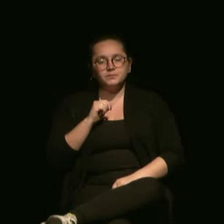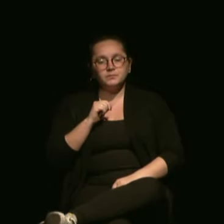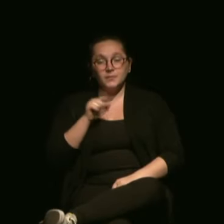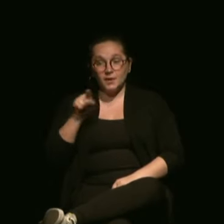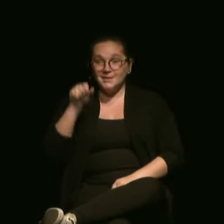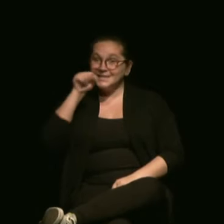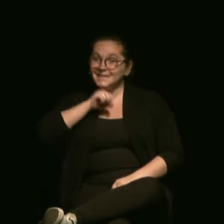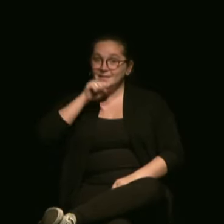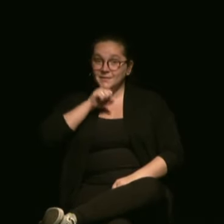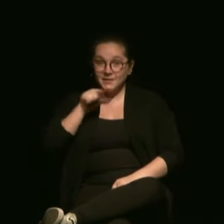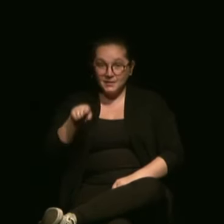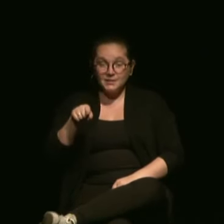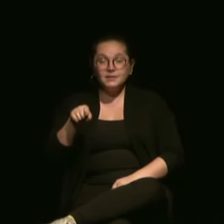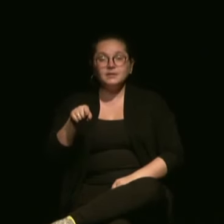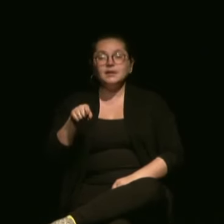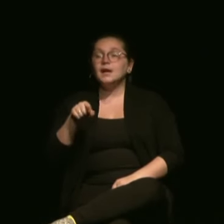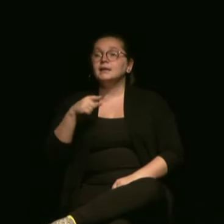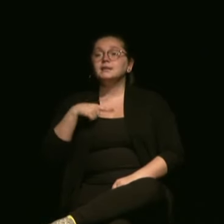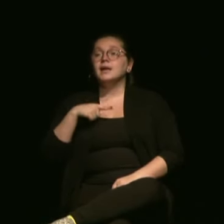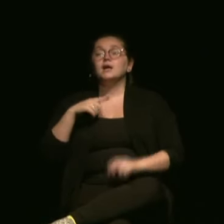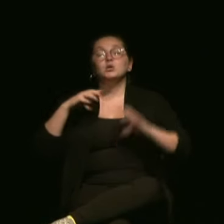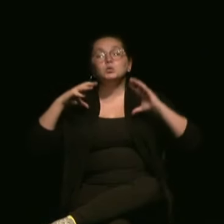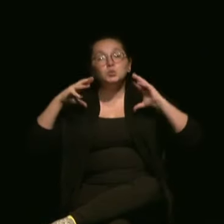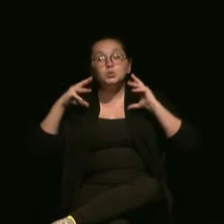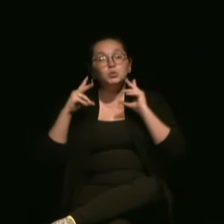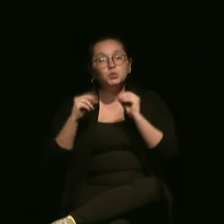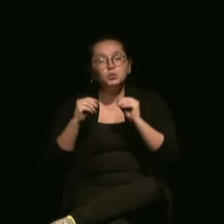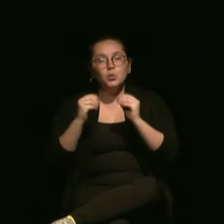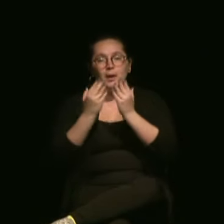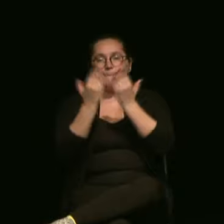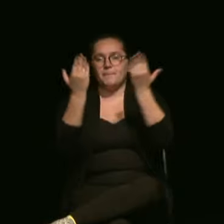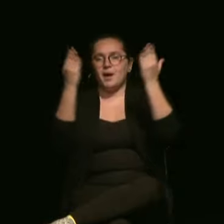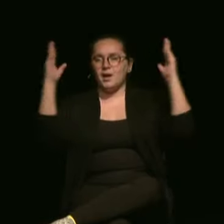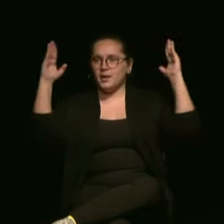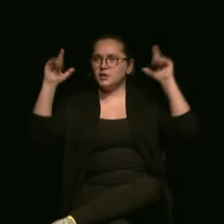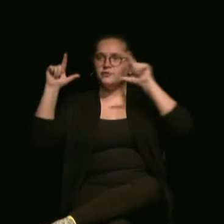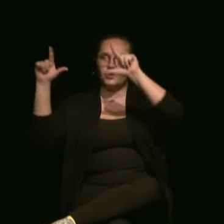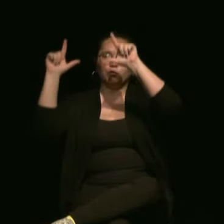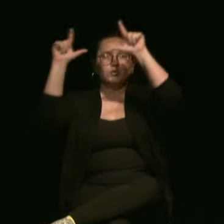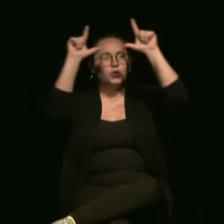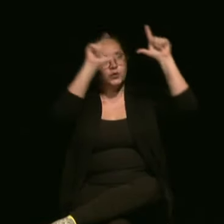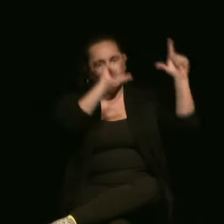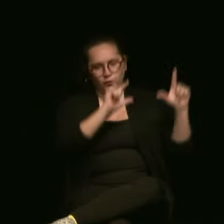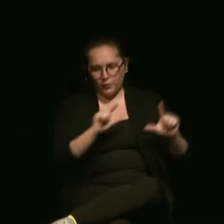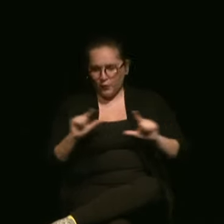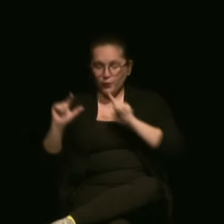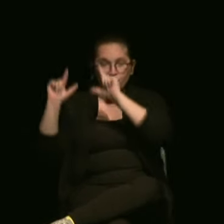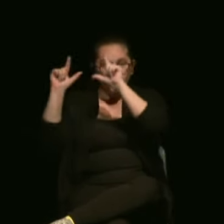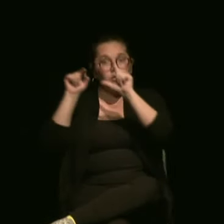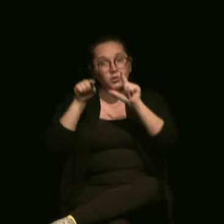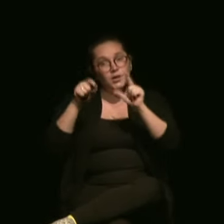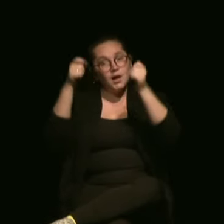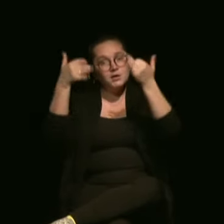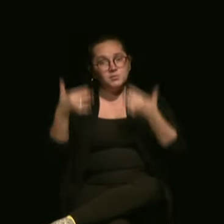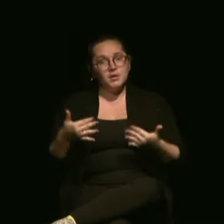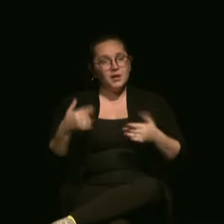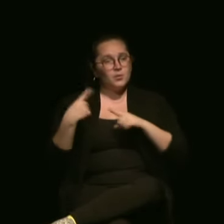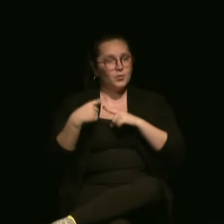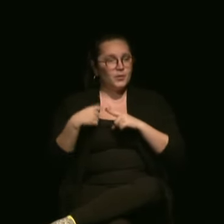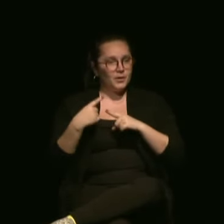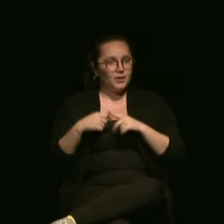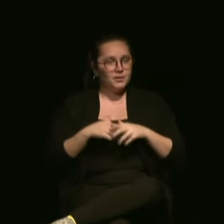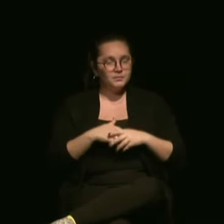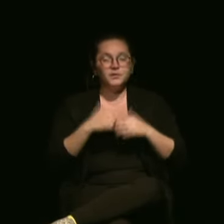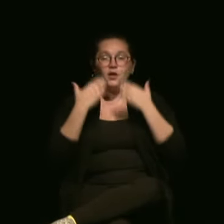essa senhora está retratada em todas as paredes, tem fotos dela em todos os lugares. E ela fala disso para o Coutinho. E